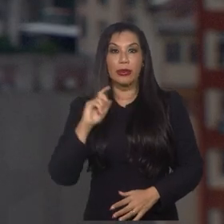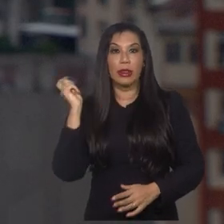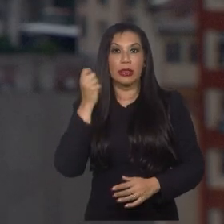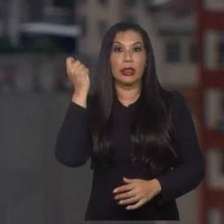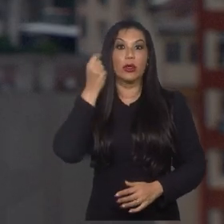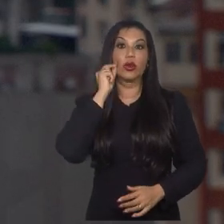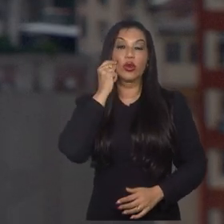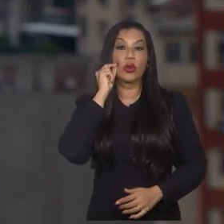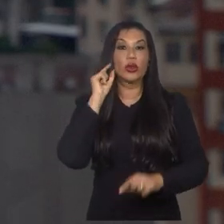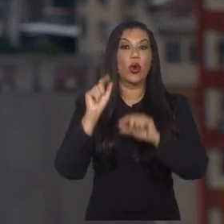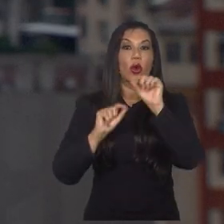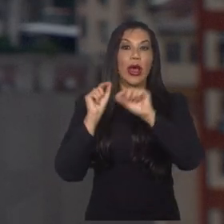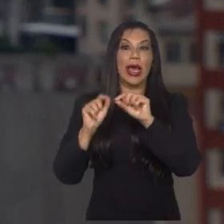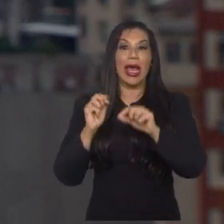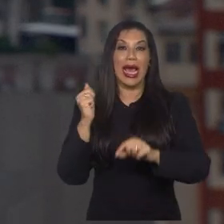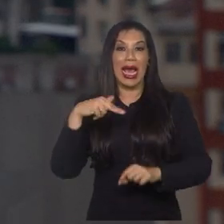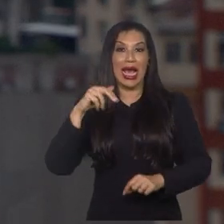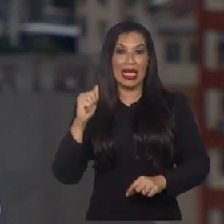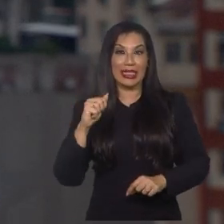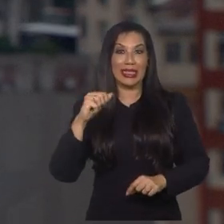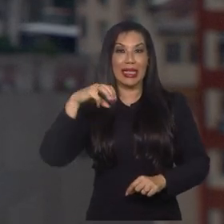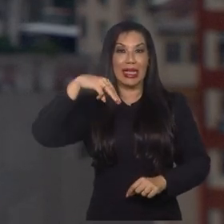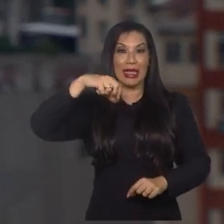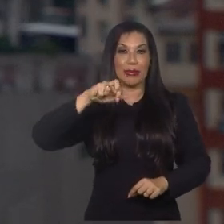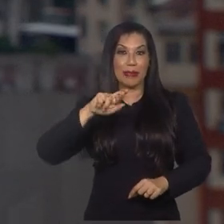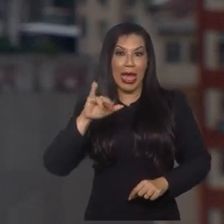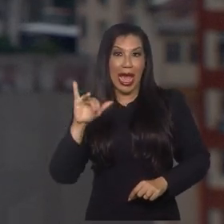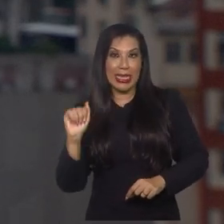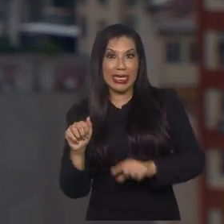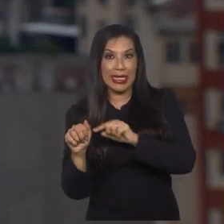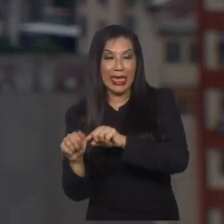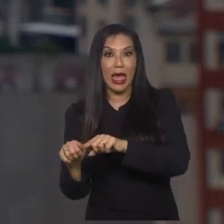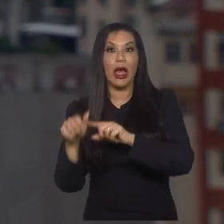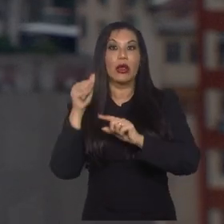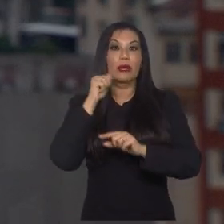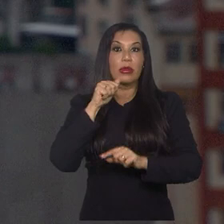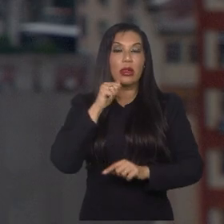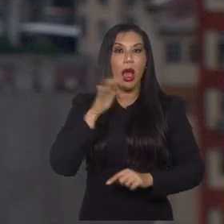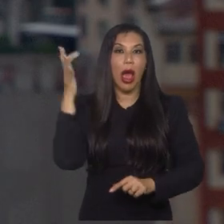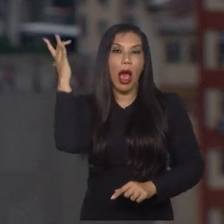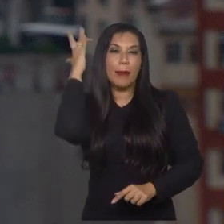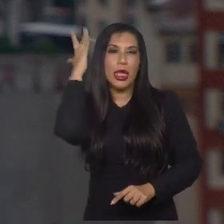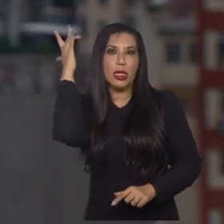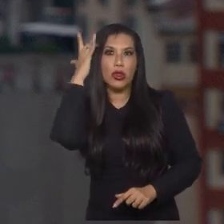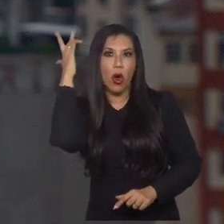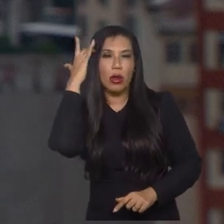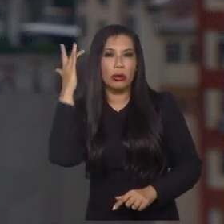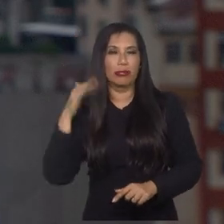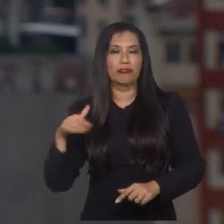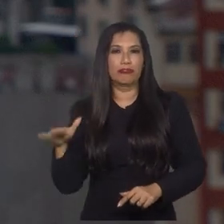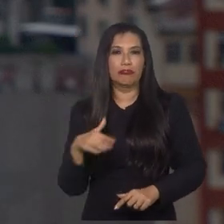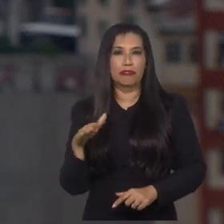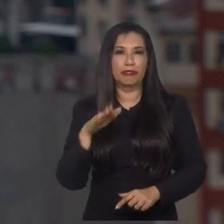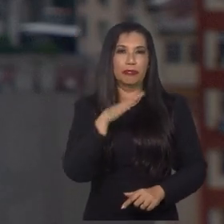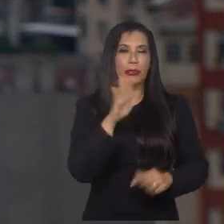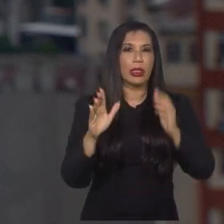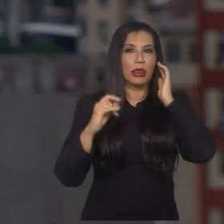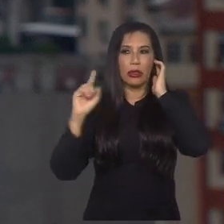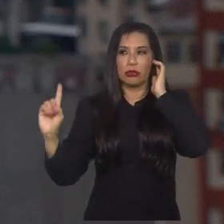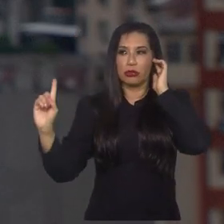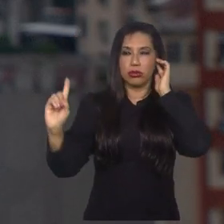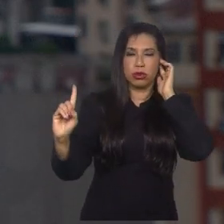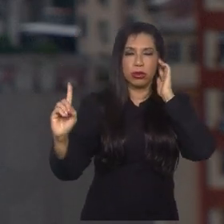seleção da Suíça, é a Ana Maria Grunosevic. Porque ela é extremamente habilidosa, ela é uma ponta